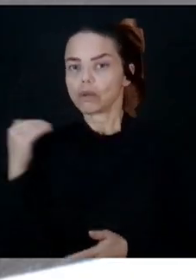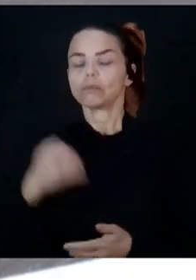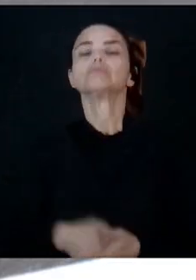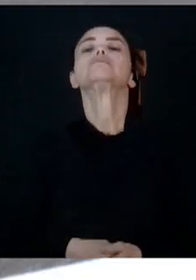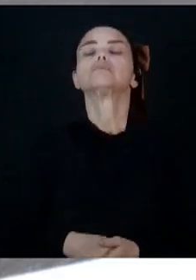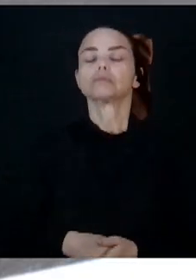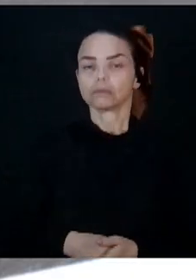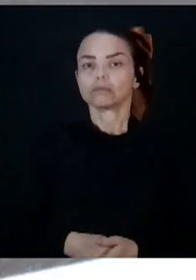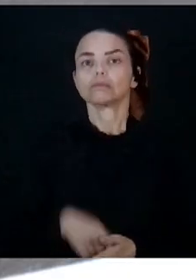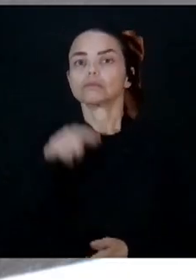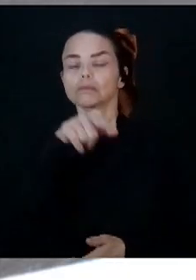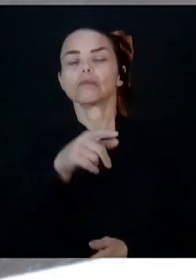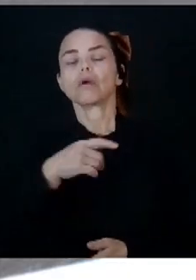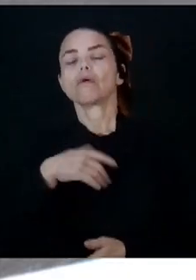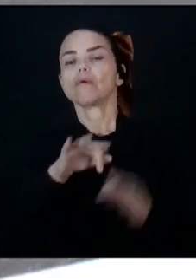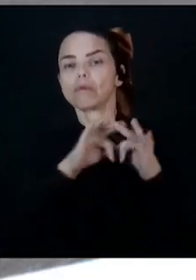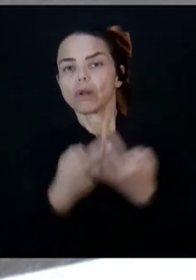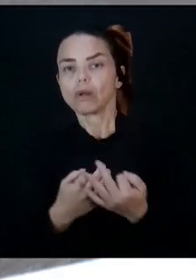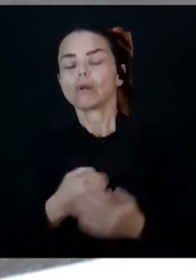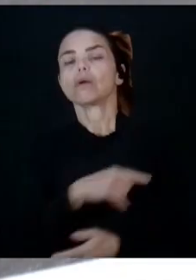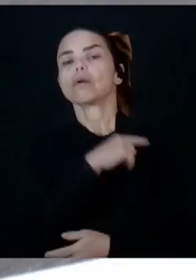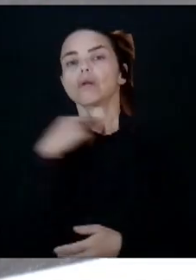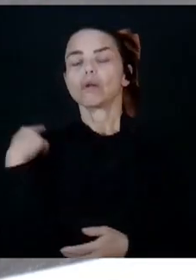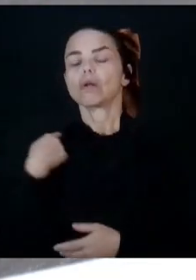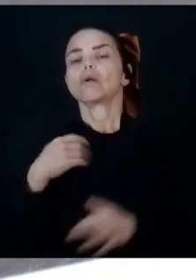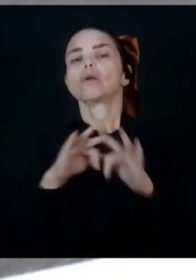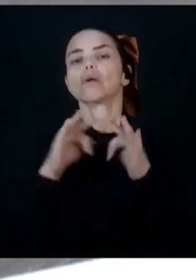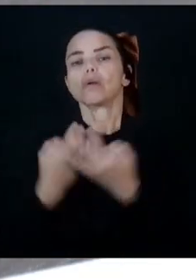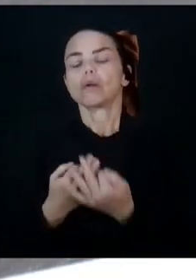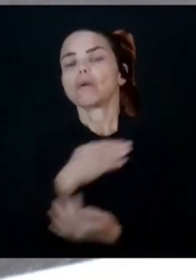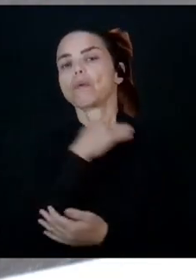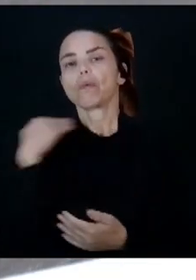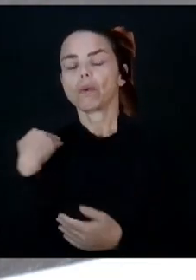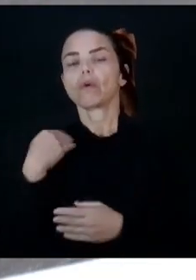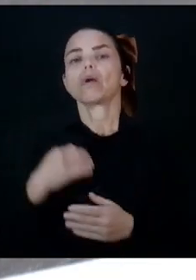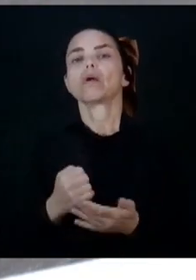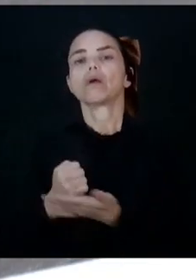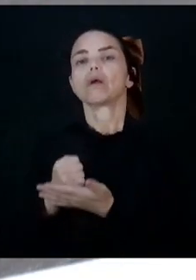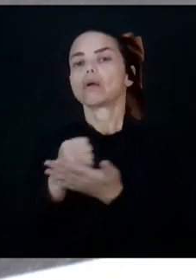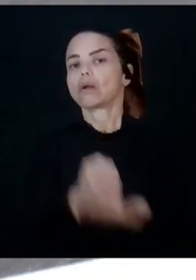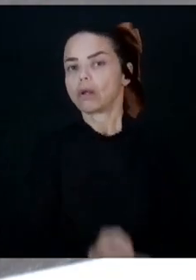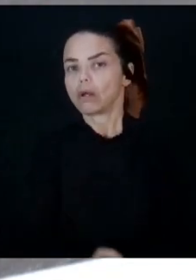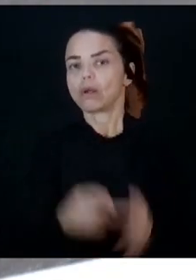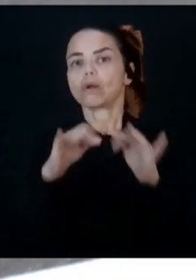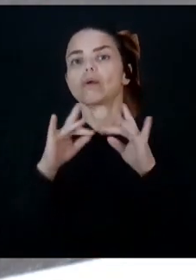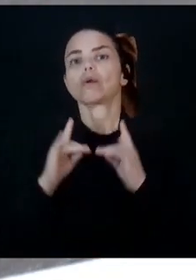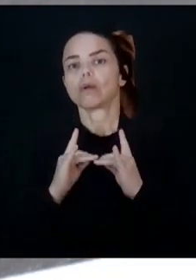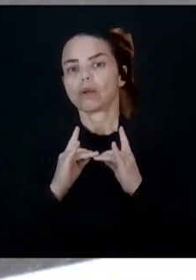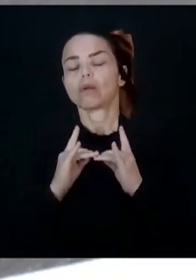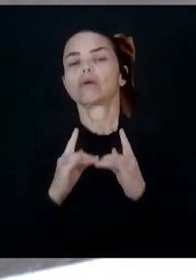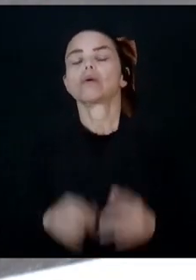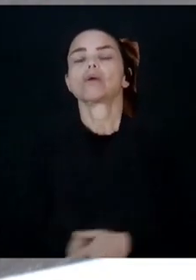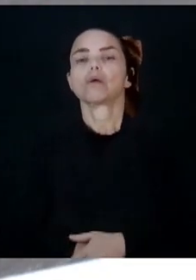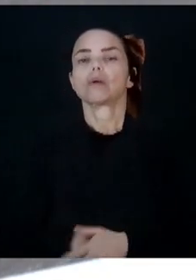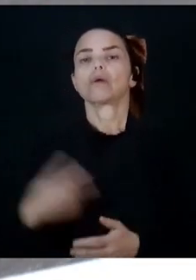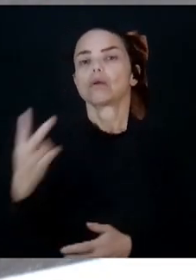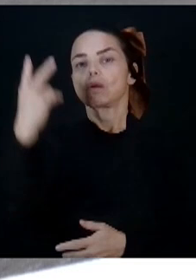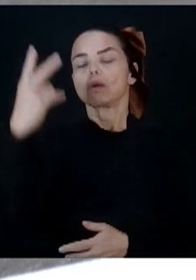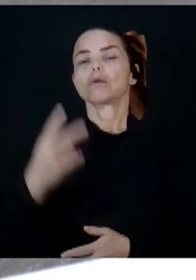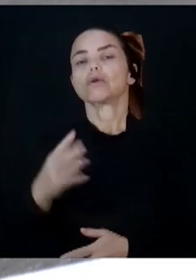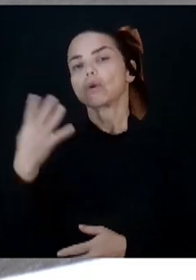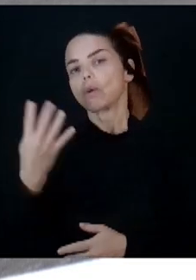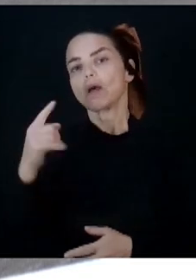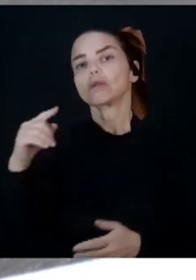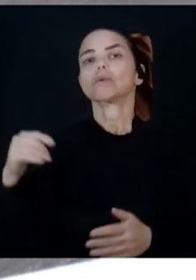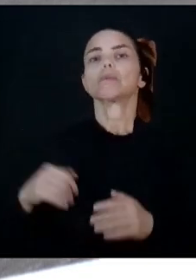aquele ente da família que foram beneficiados por esse valor, ou foram aquele